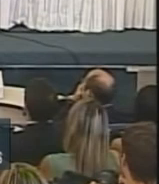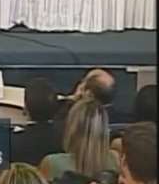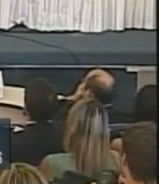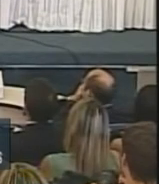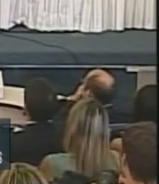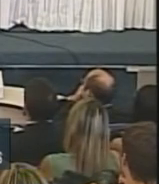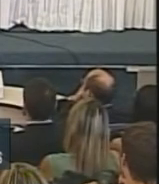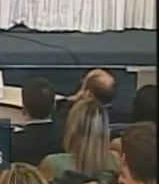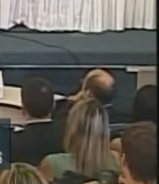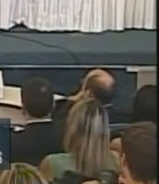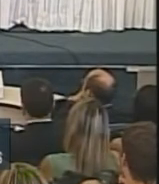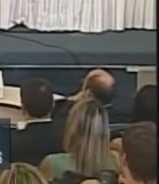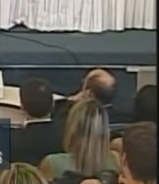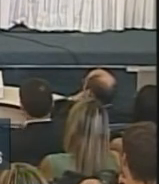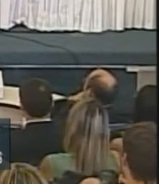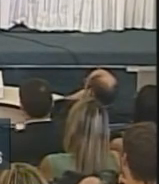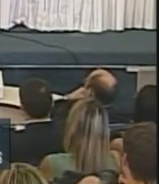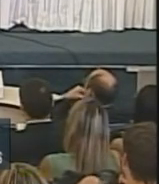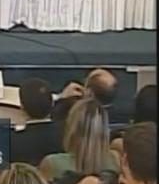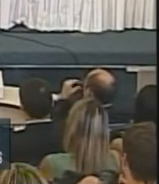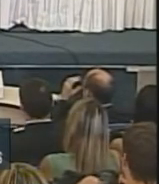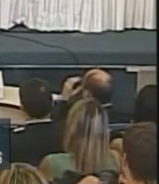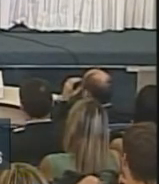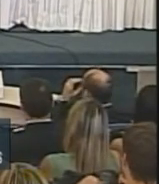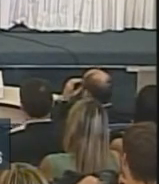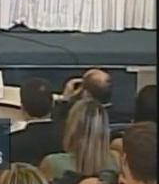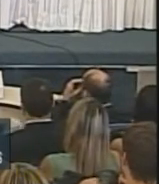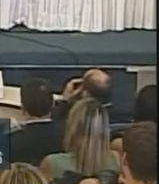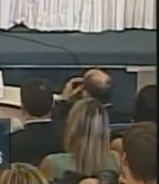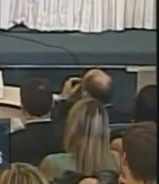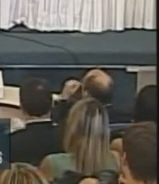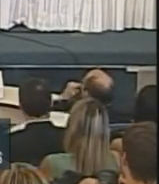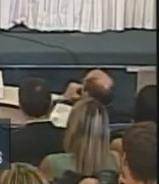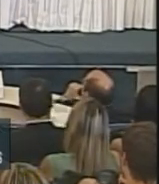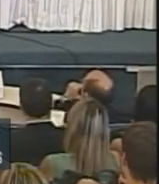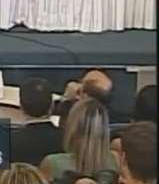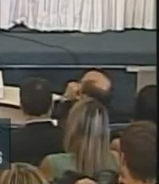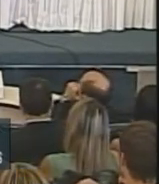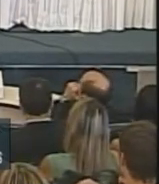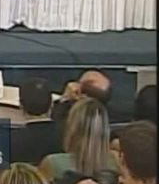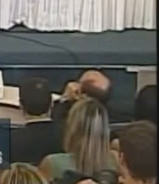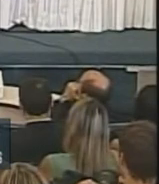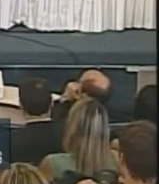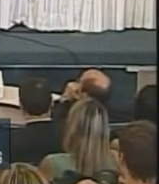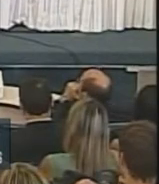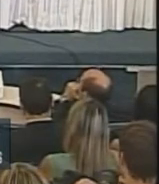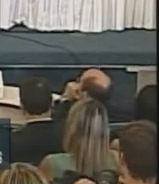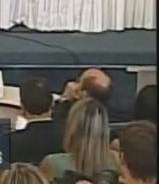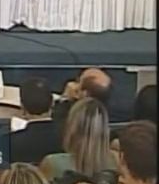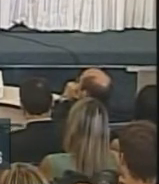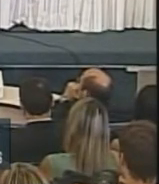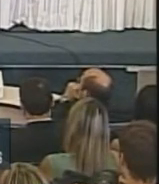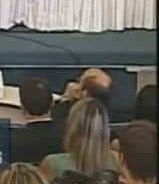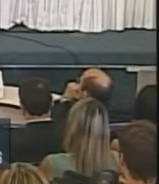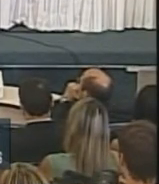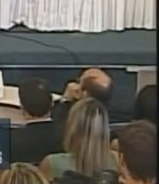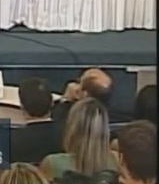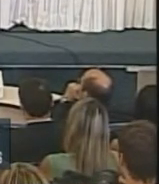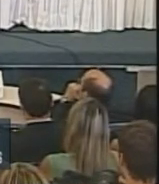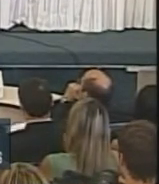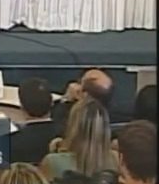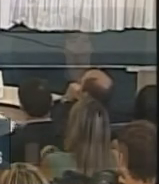o pacto que proponho é que, ainda que nós não possamos mostrar tudo que vocês já